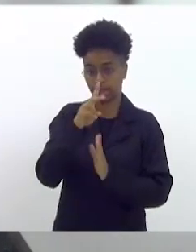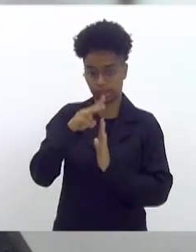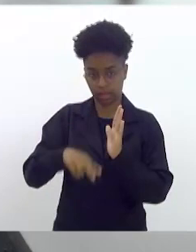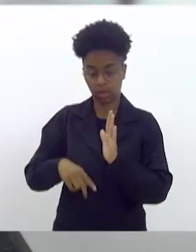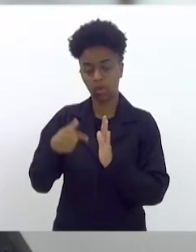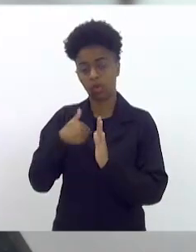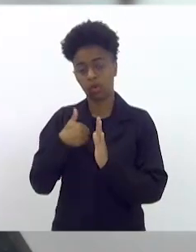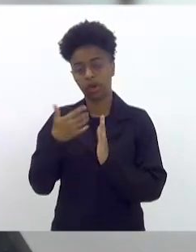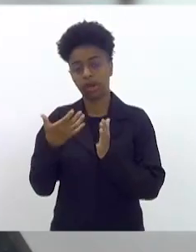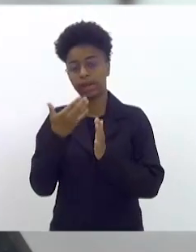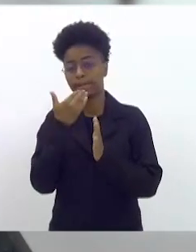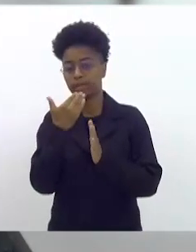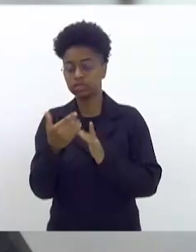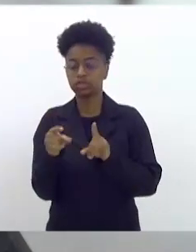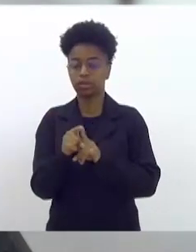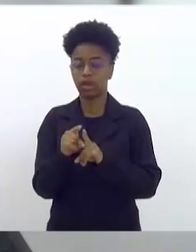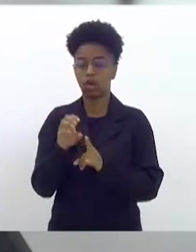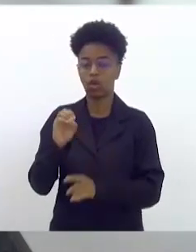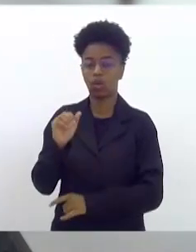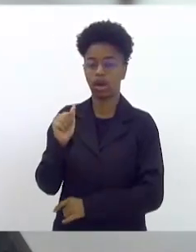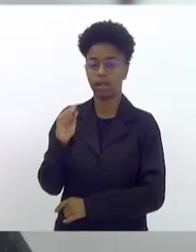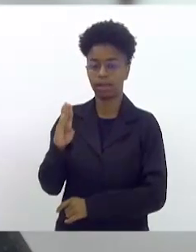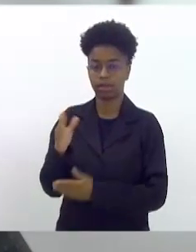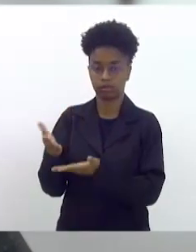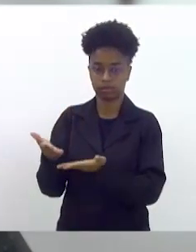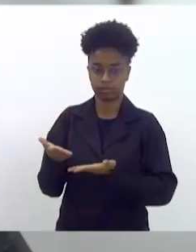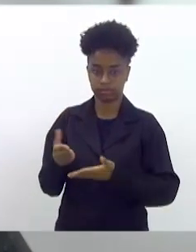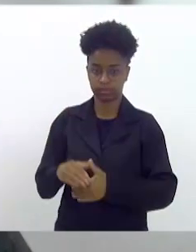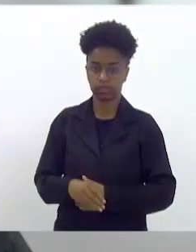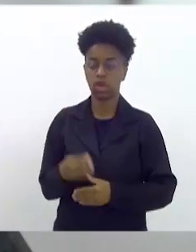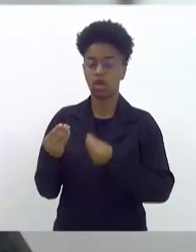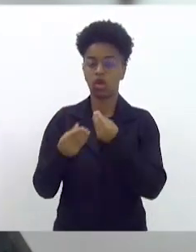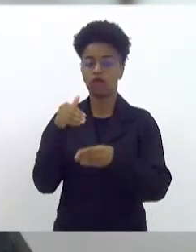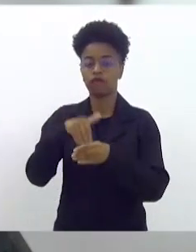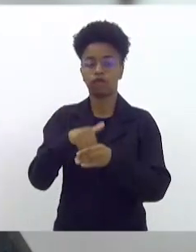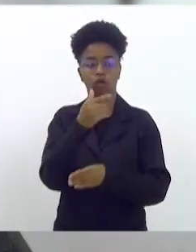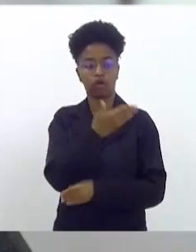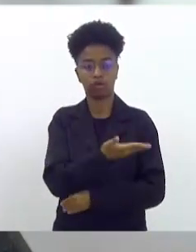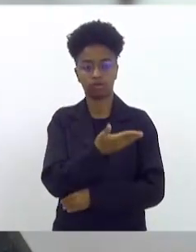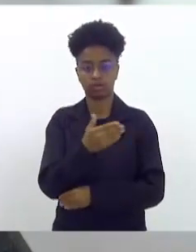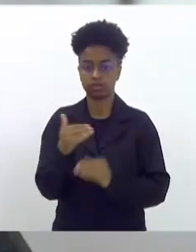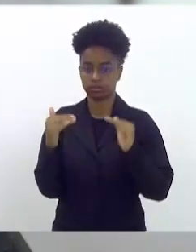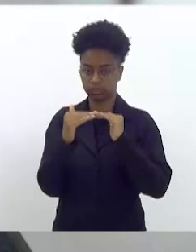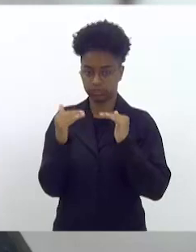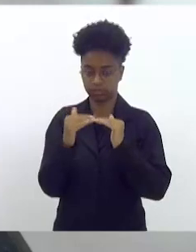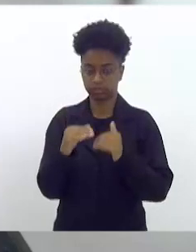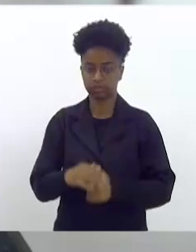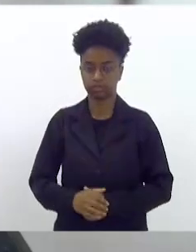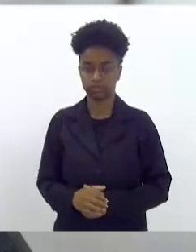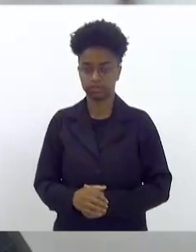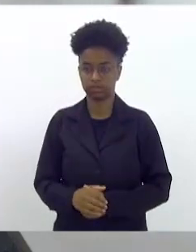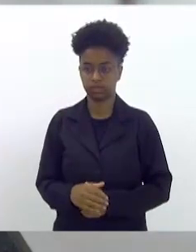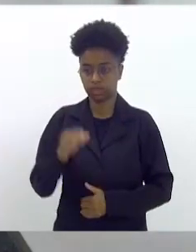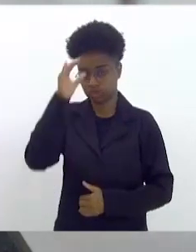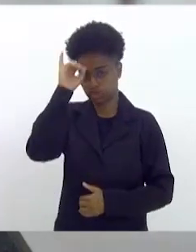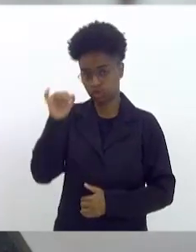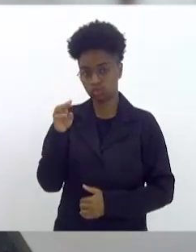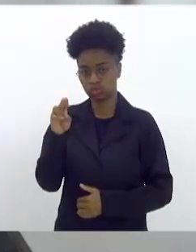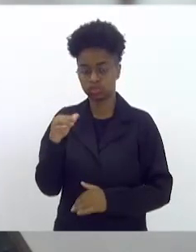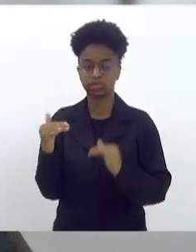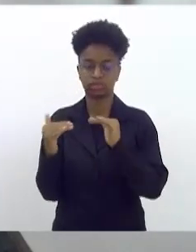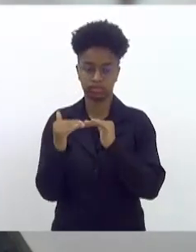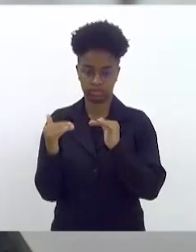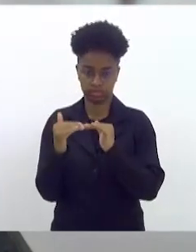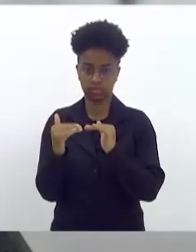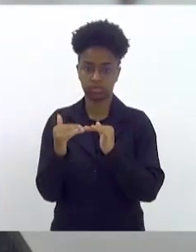submeter também à Ordem dos Advogados do Brasil. Como vota a deputada Índia Armelau? Favorável, presidente. Deputada Tia Ju.